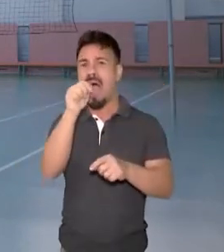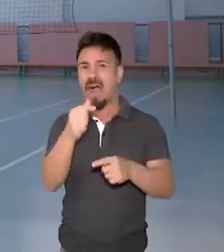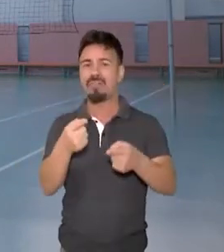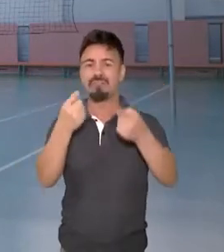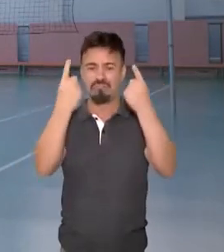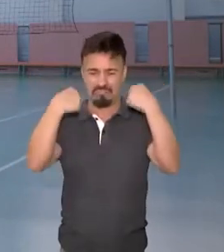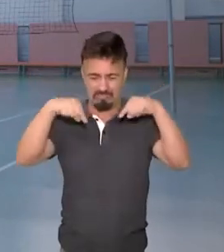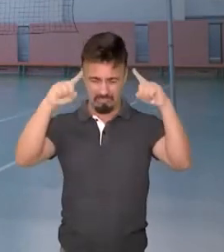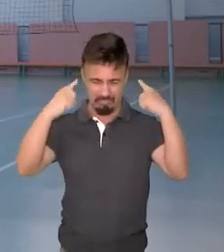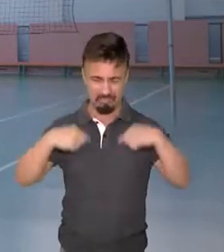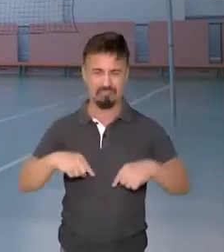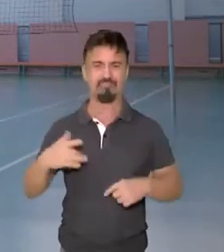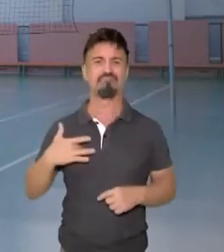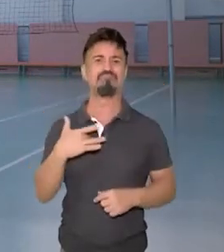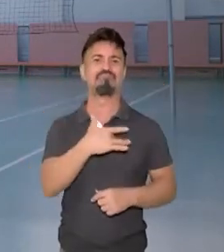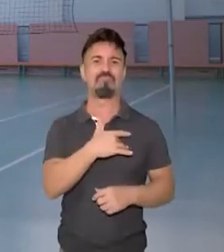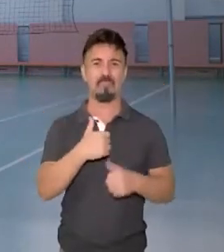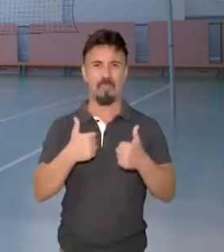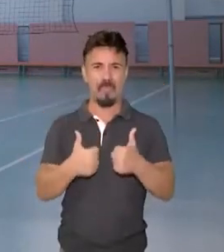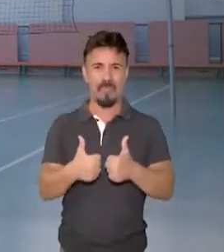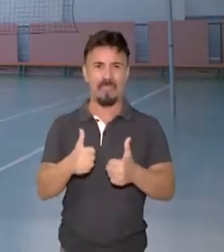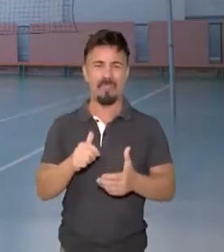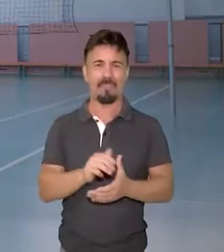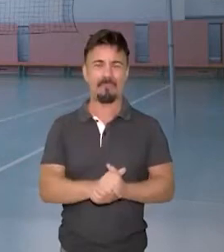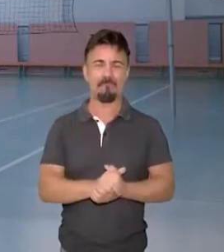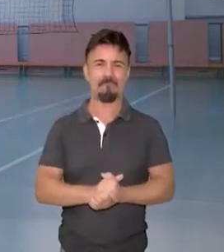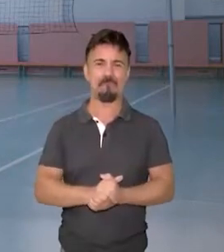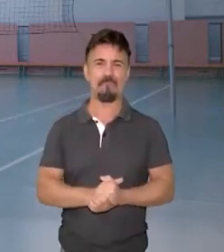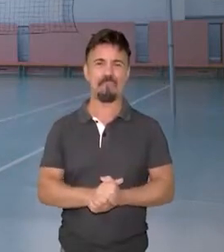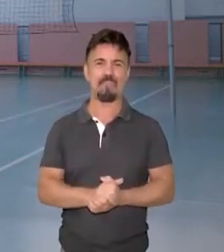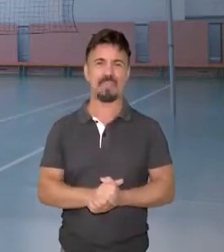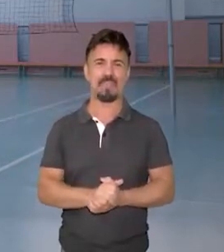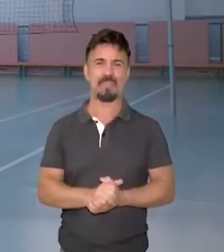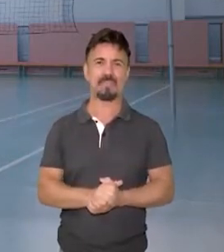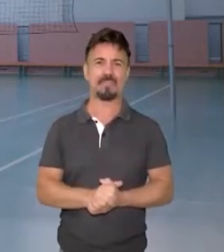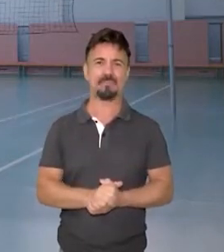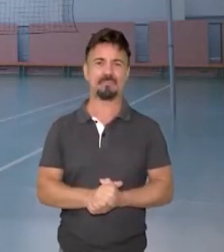bom E aí